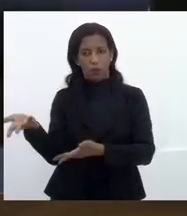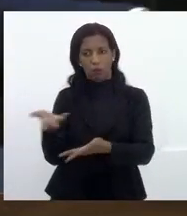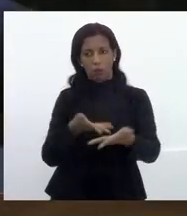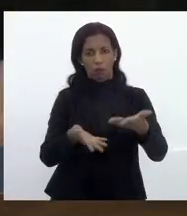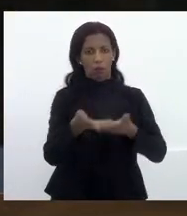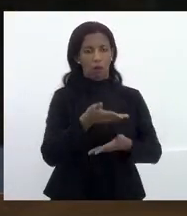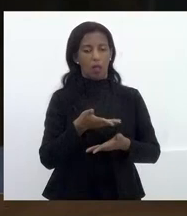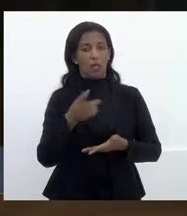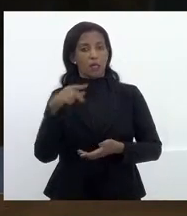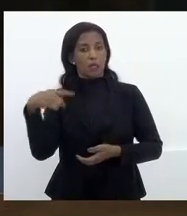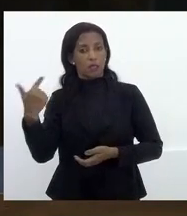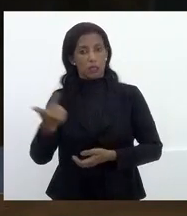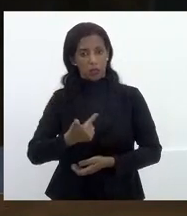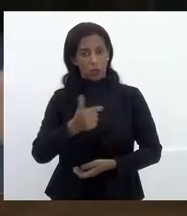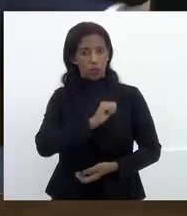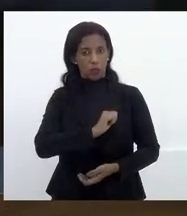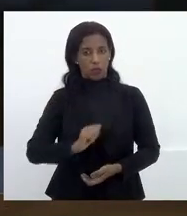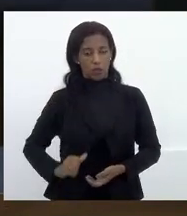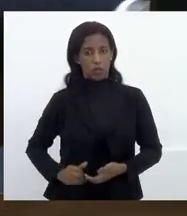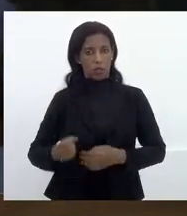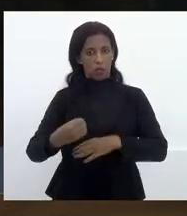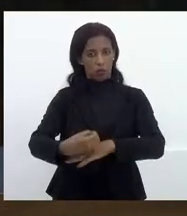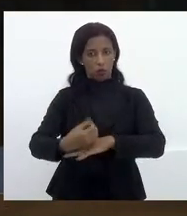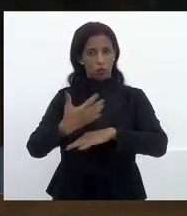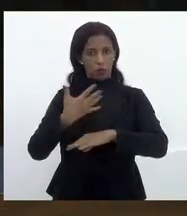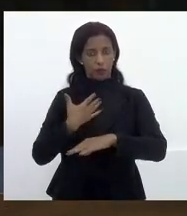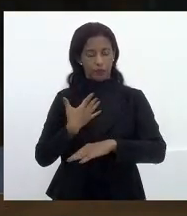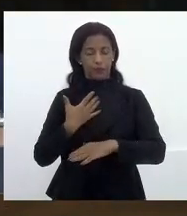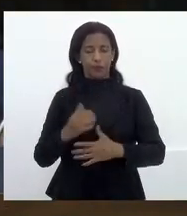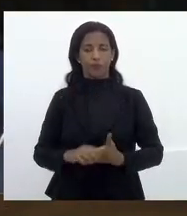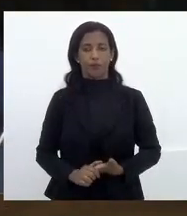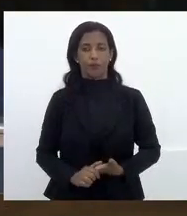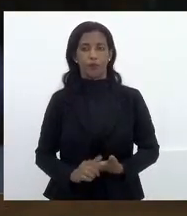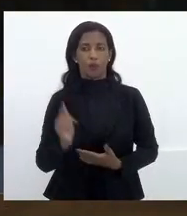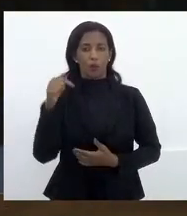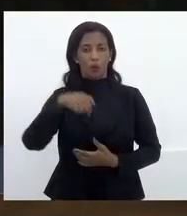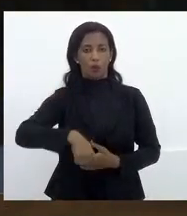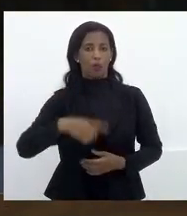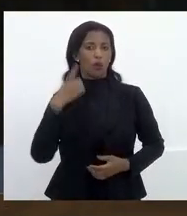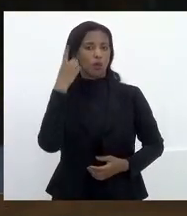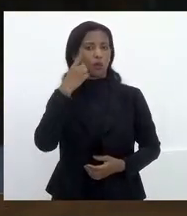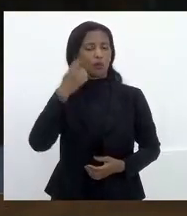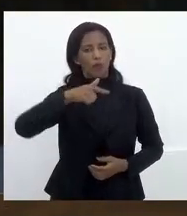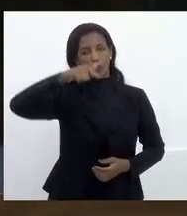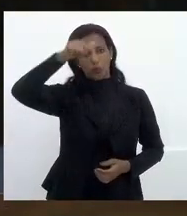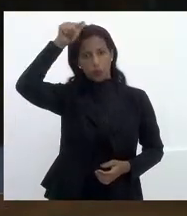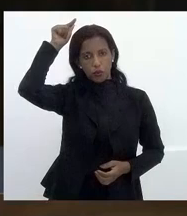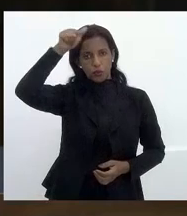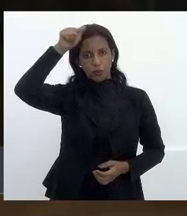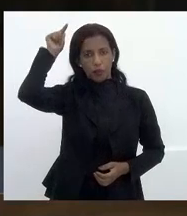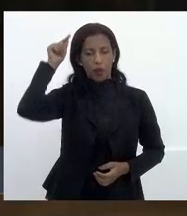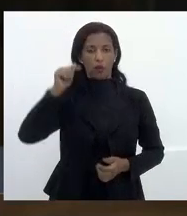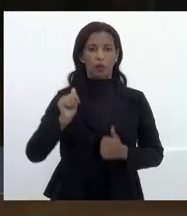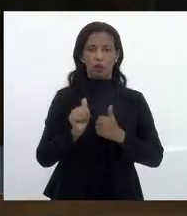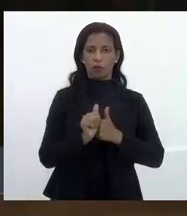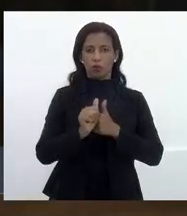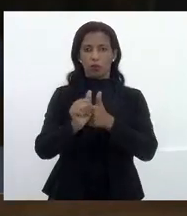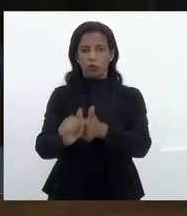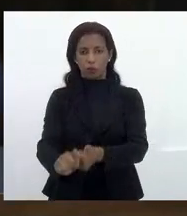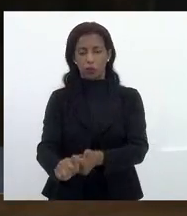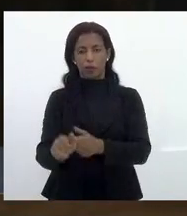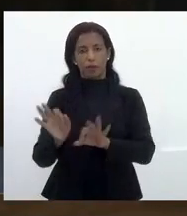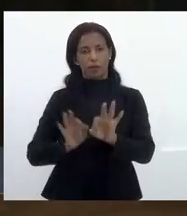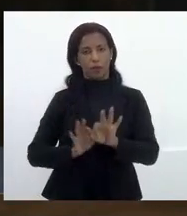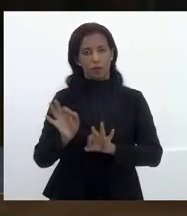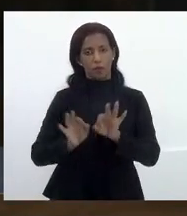segundo orientação do presidente André Ceciliano com a aqui o Deputado Luiz Paulo para que a gente proceda Dessa forma